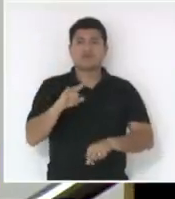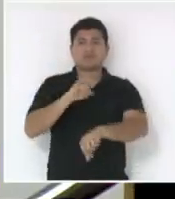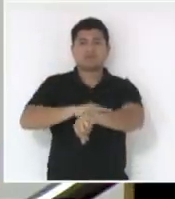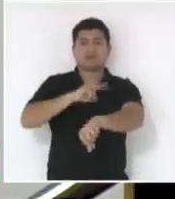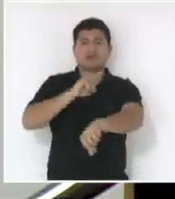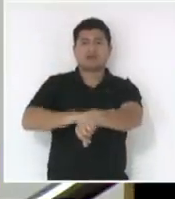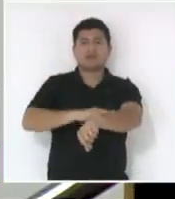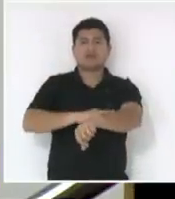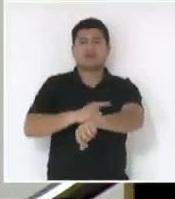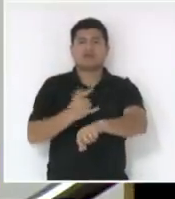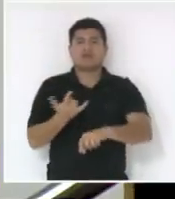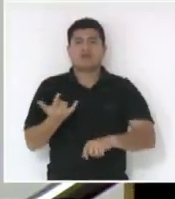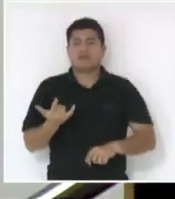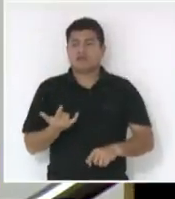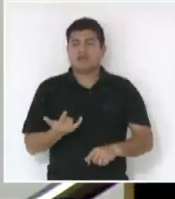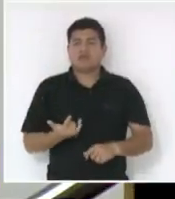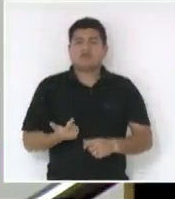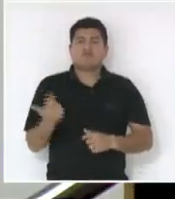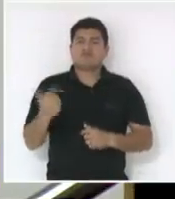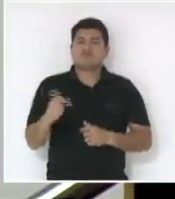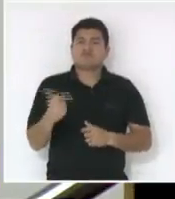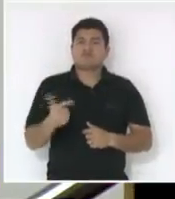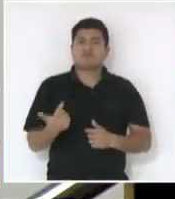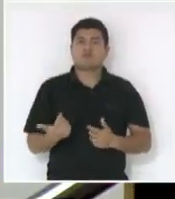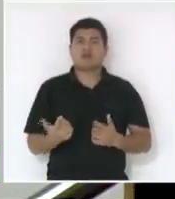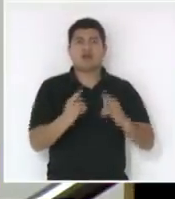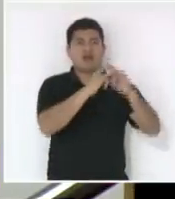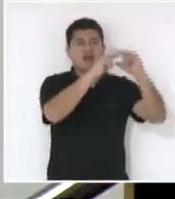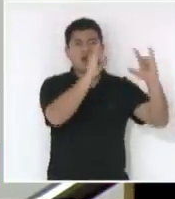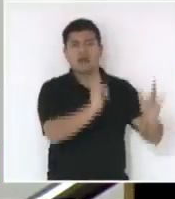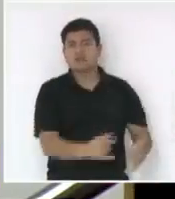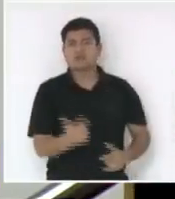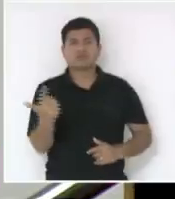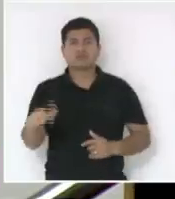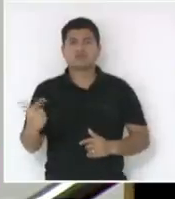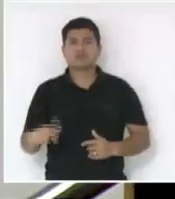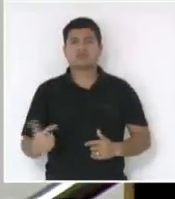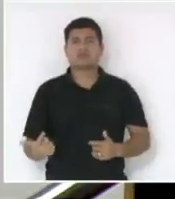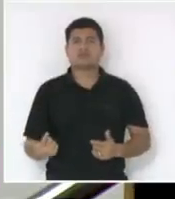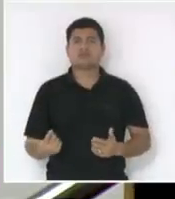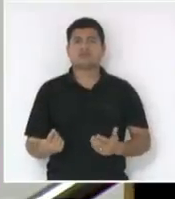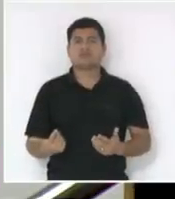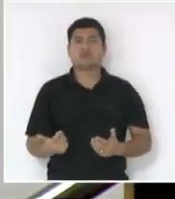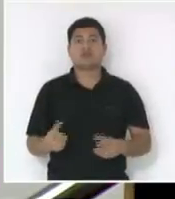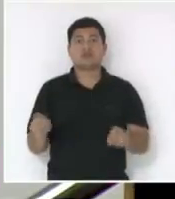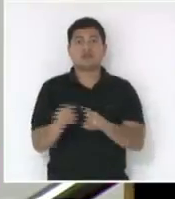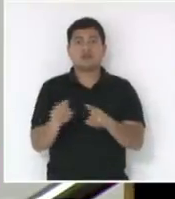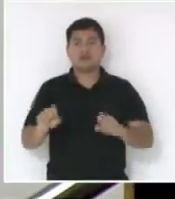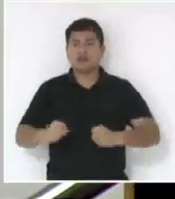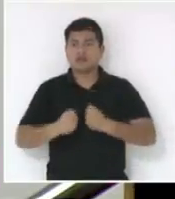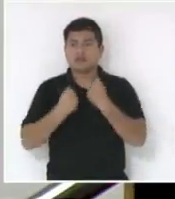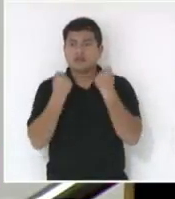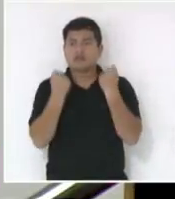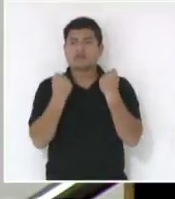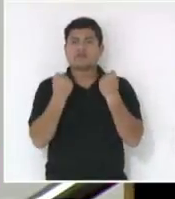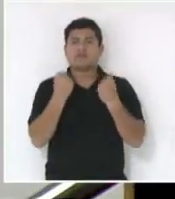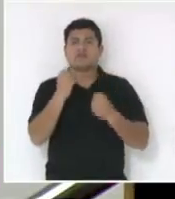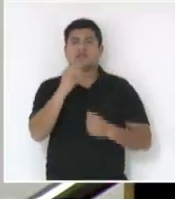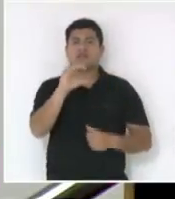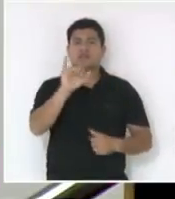tem alojamento? E mais, a Defesa Civil, que o